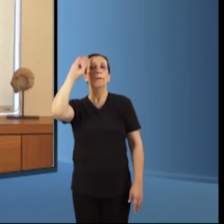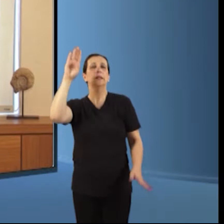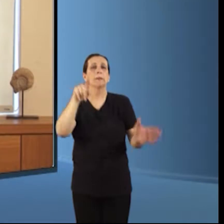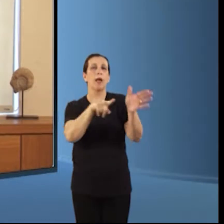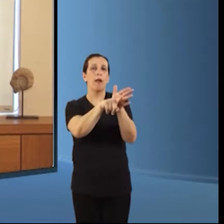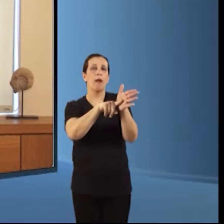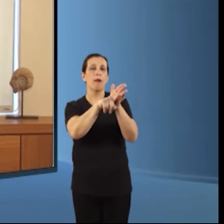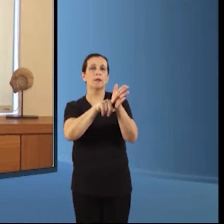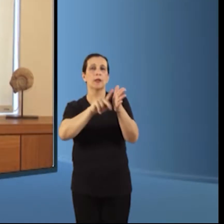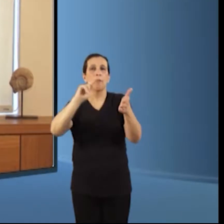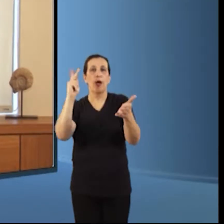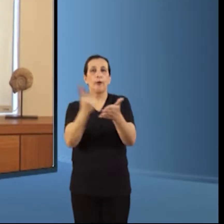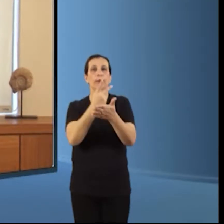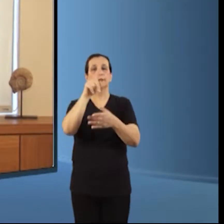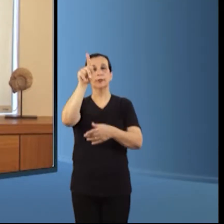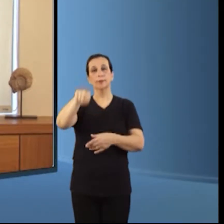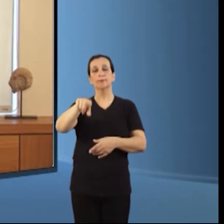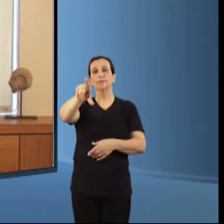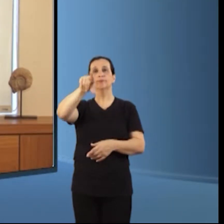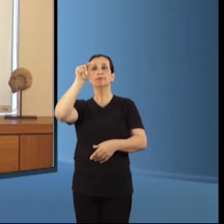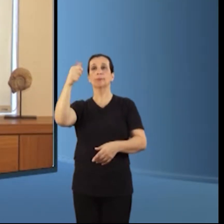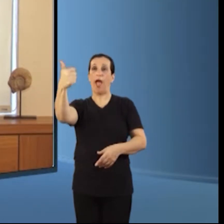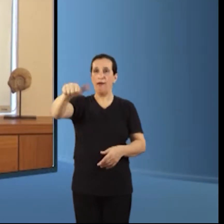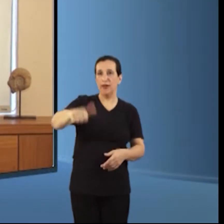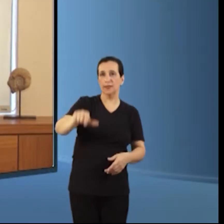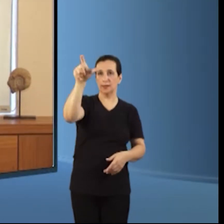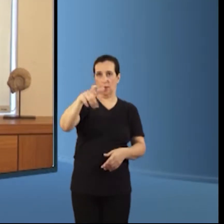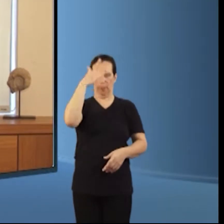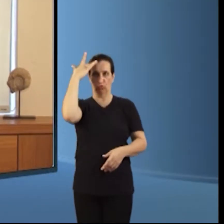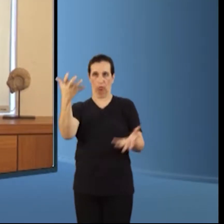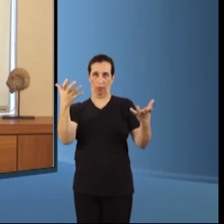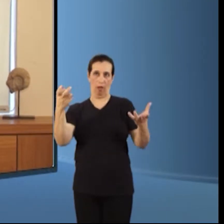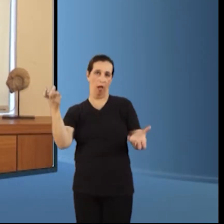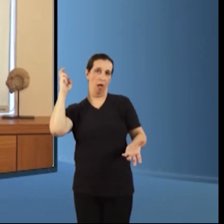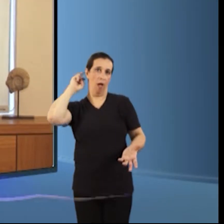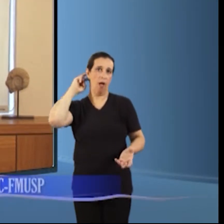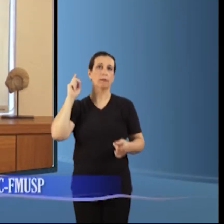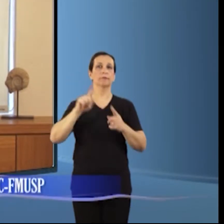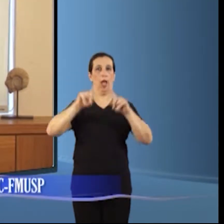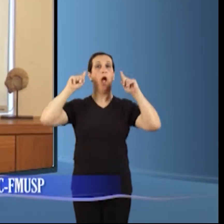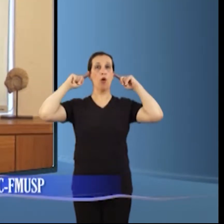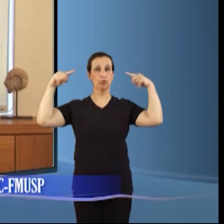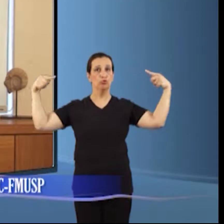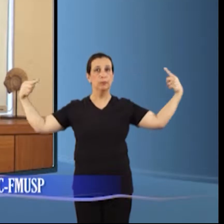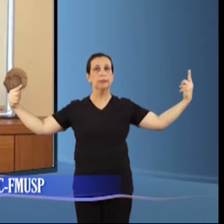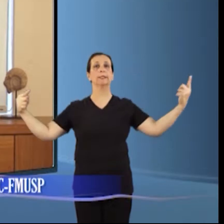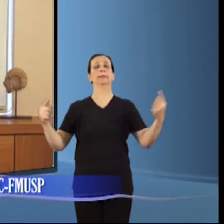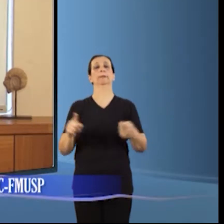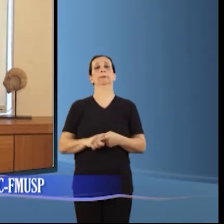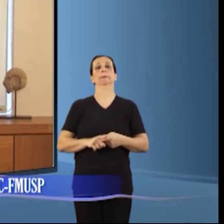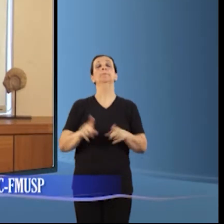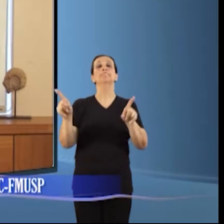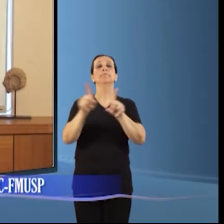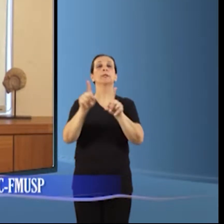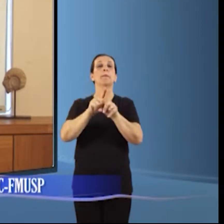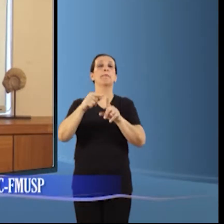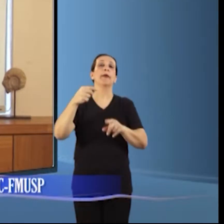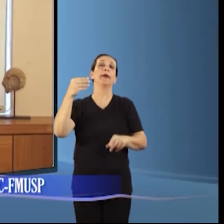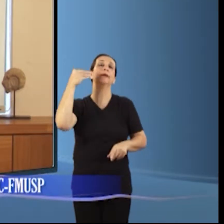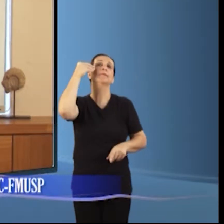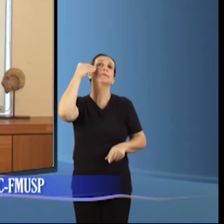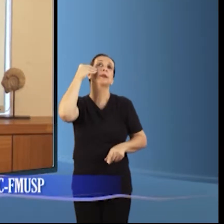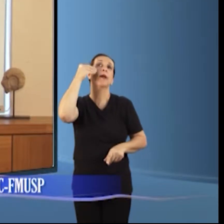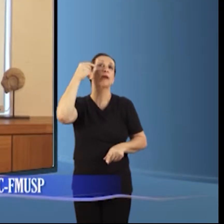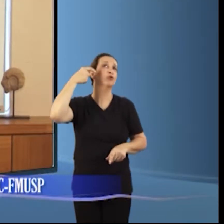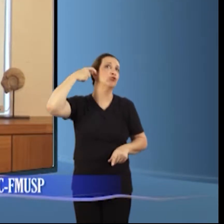Os principais exames que são realizados para avaliação do candidato a implante coclear são audiometria, os potenciais e